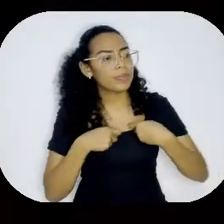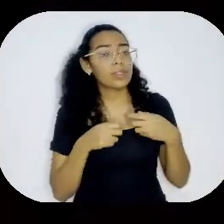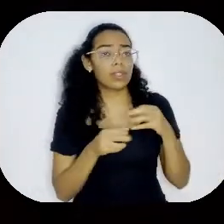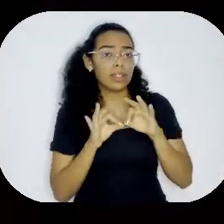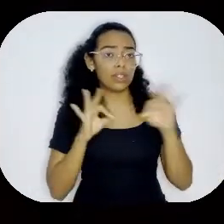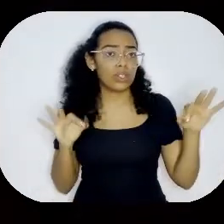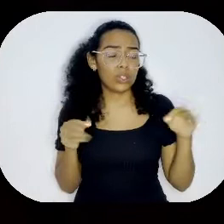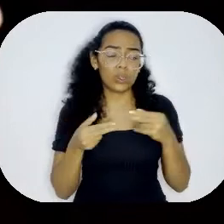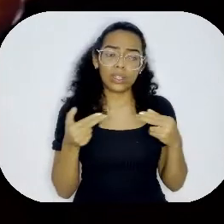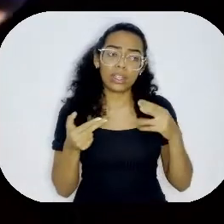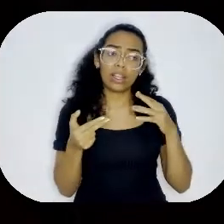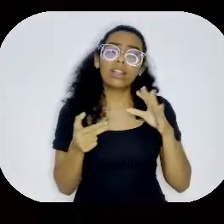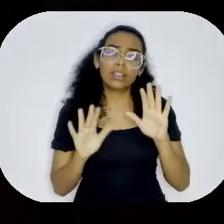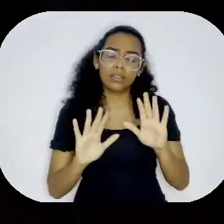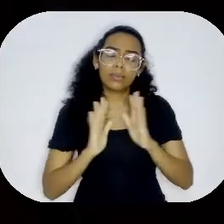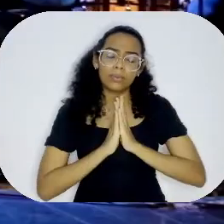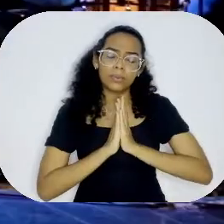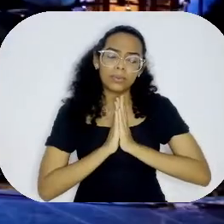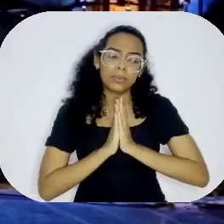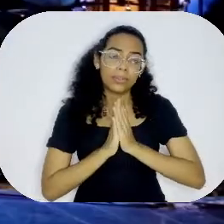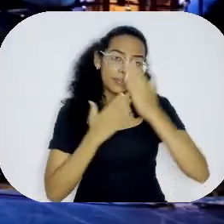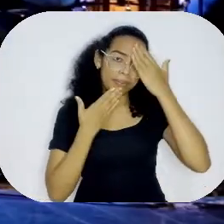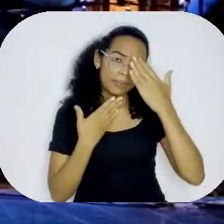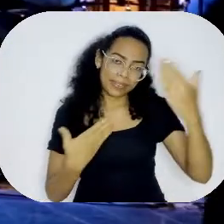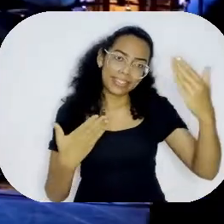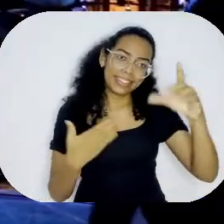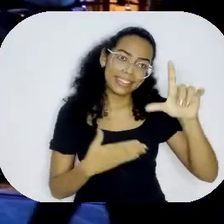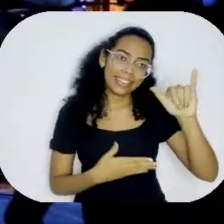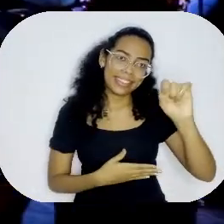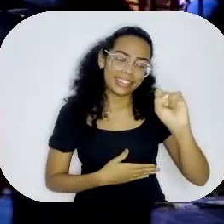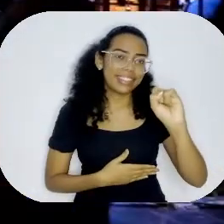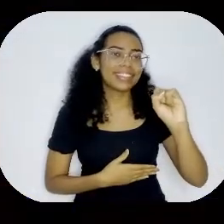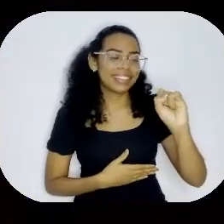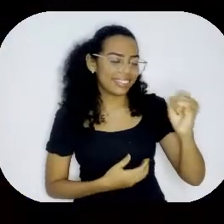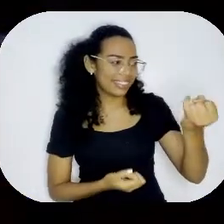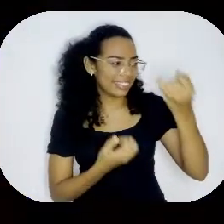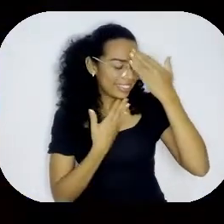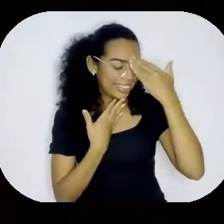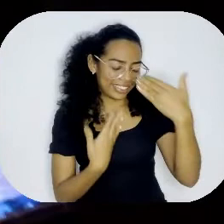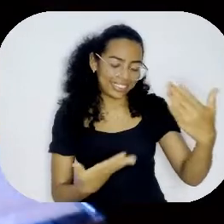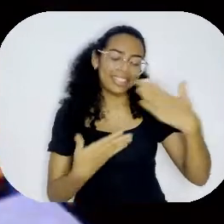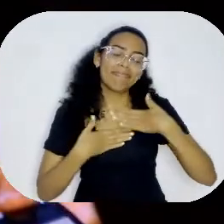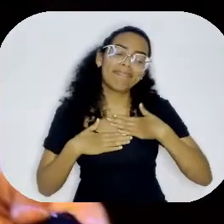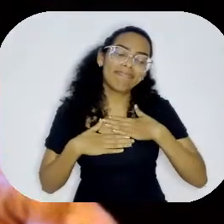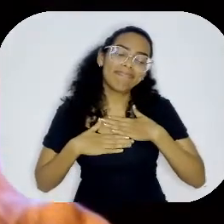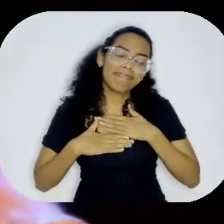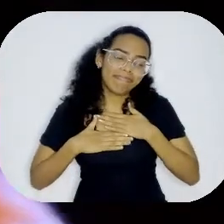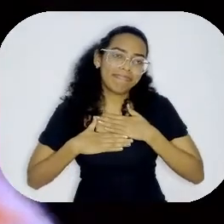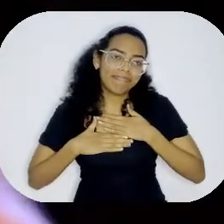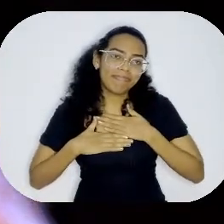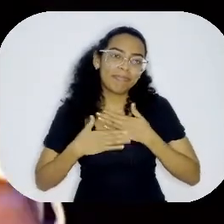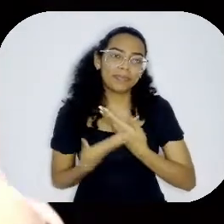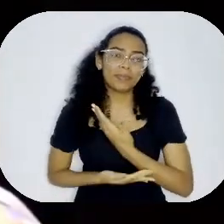nossas distâncias. Fernando Pessoa, obrigado, Laís, por sua contribuição tão significativa, tão amorosa, tão afetiva,